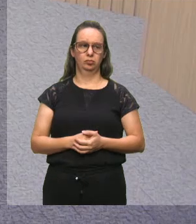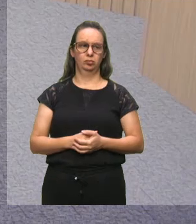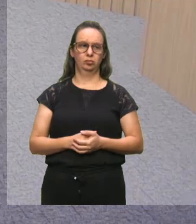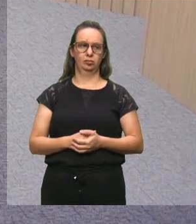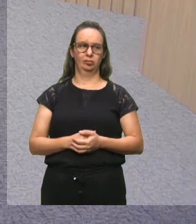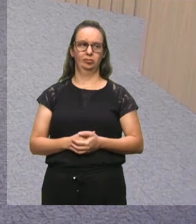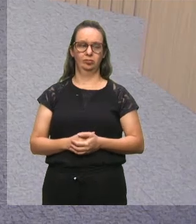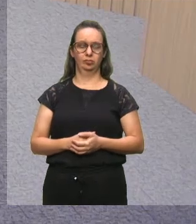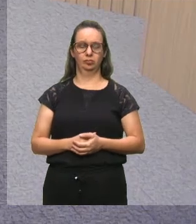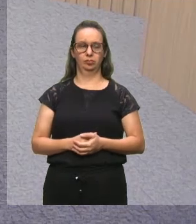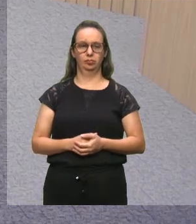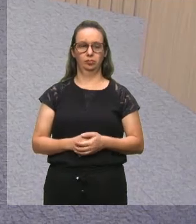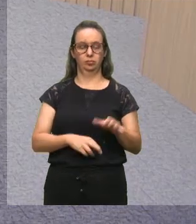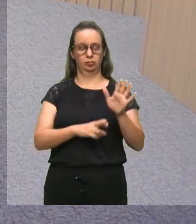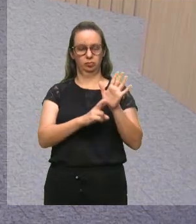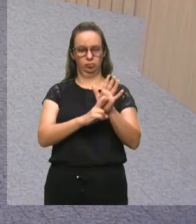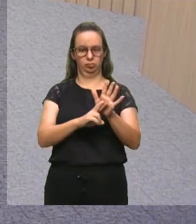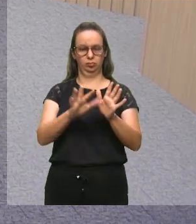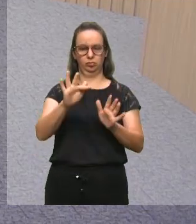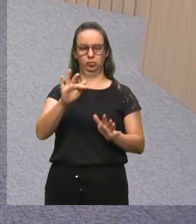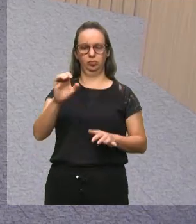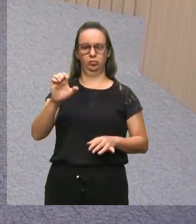Felipe?